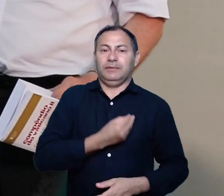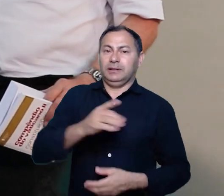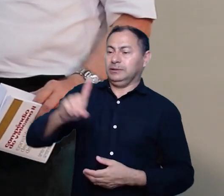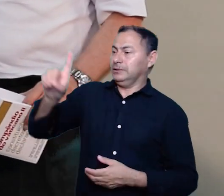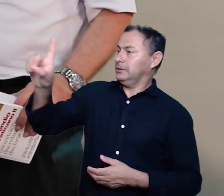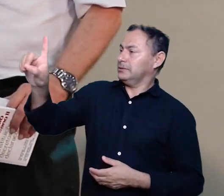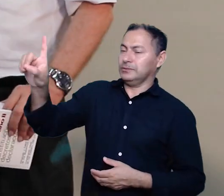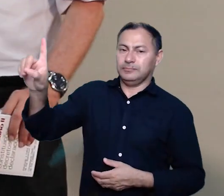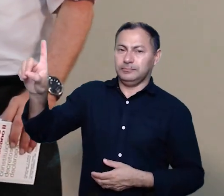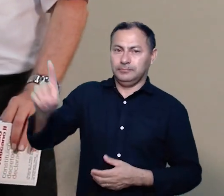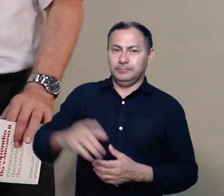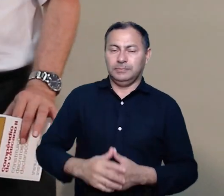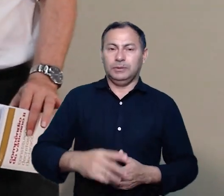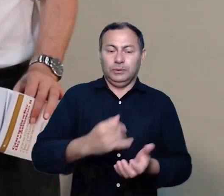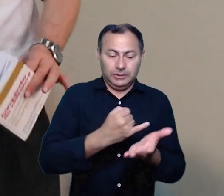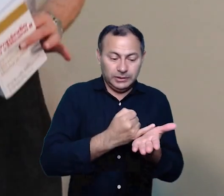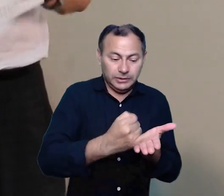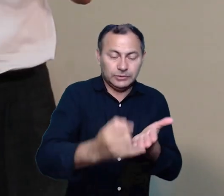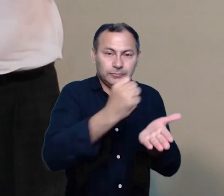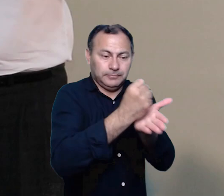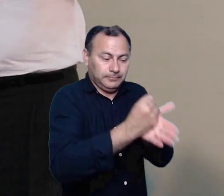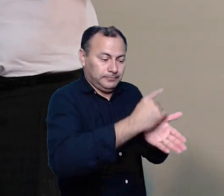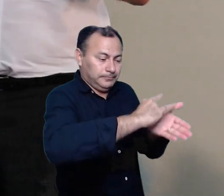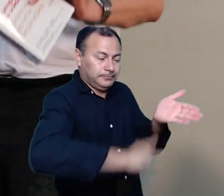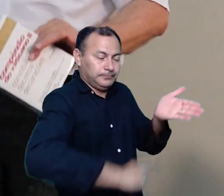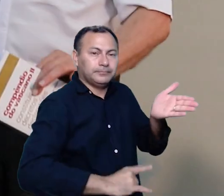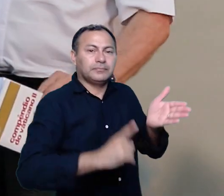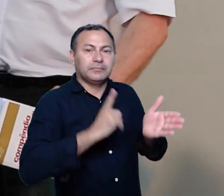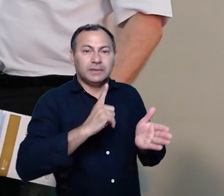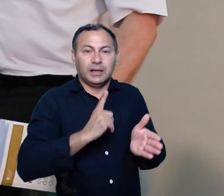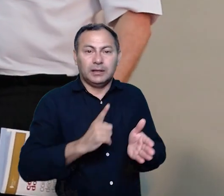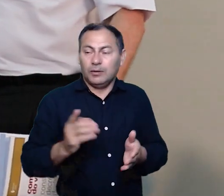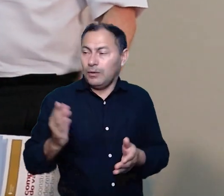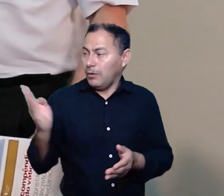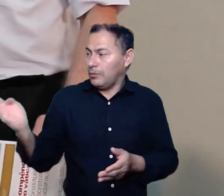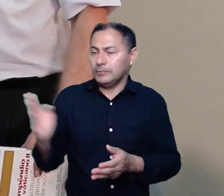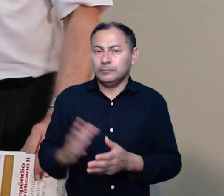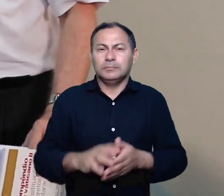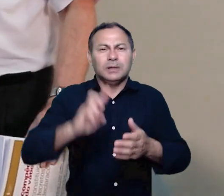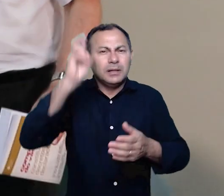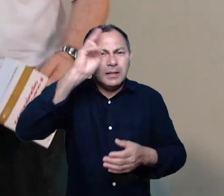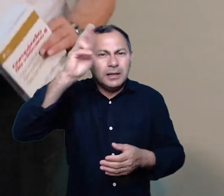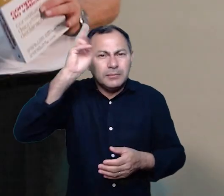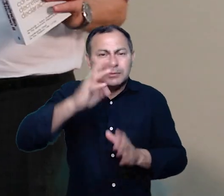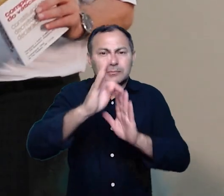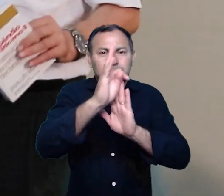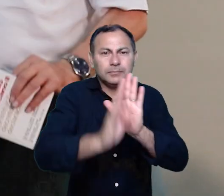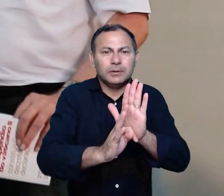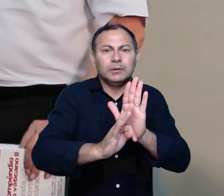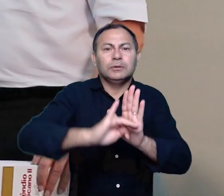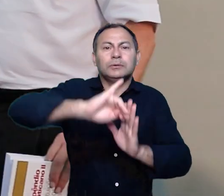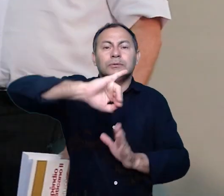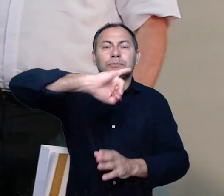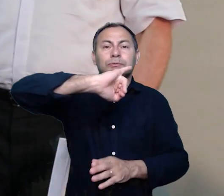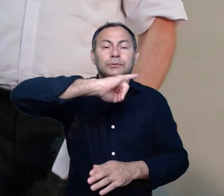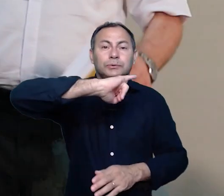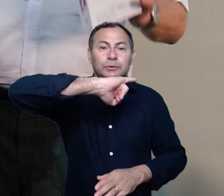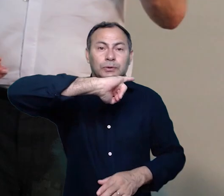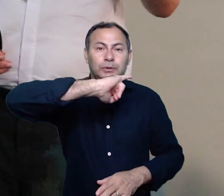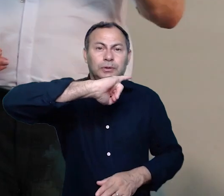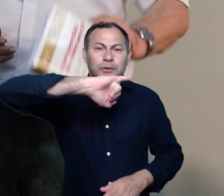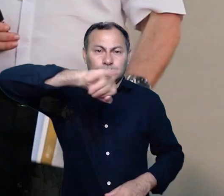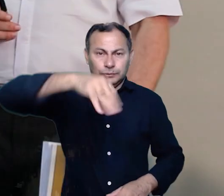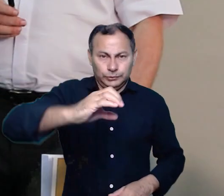a vida de Deus. No proêmio do documento tem aqui, e está lembrando um texto de